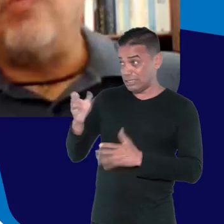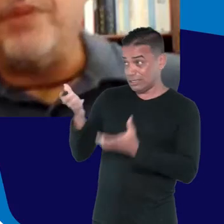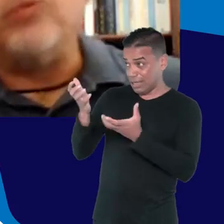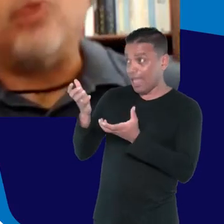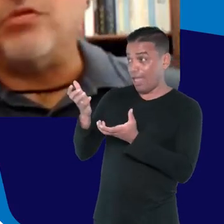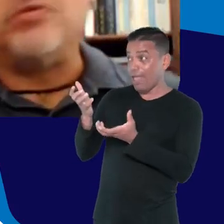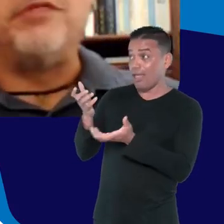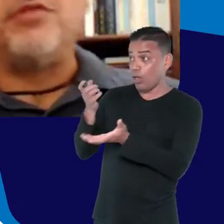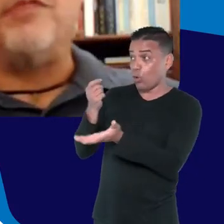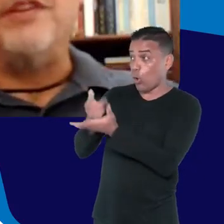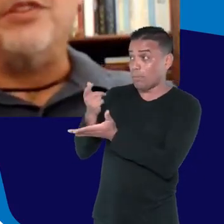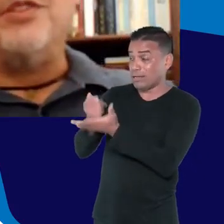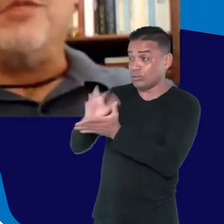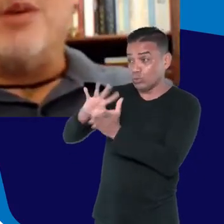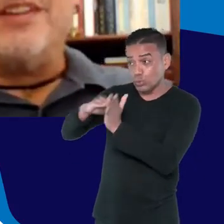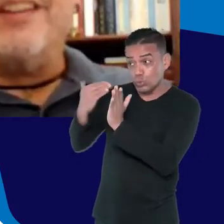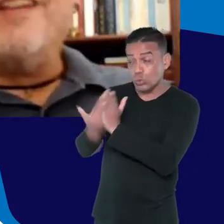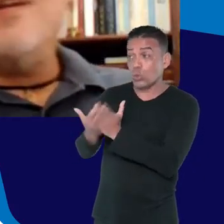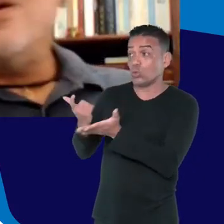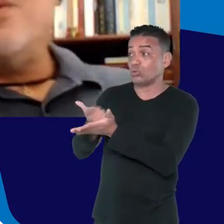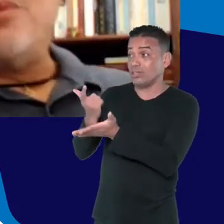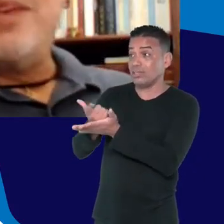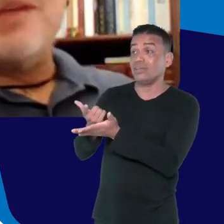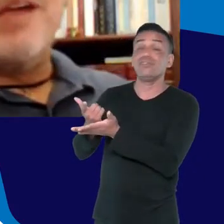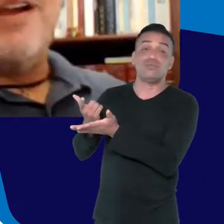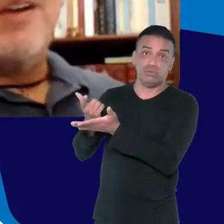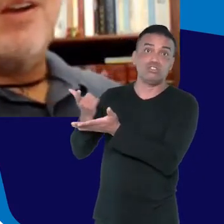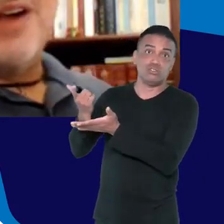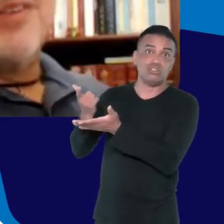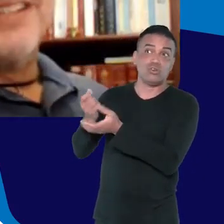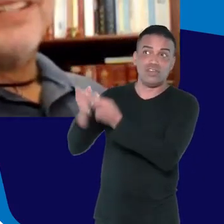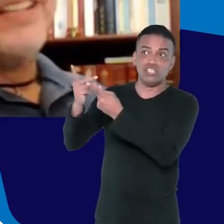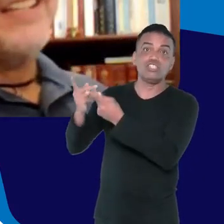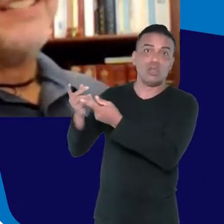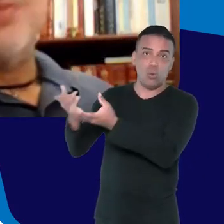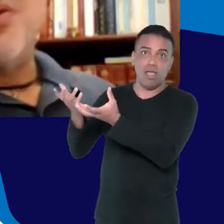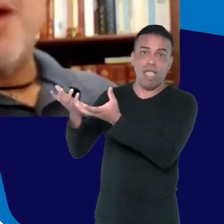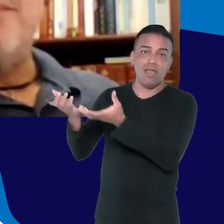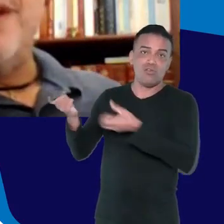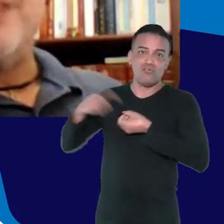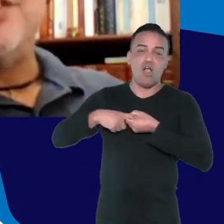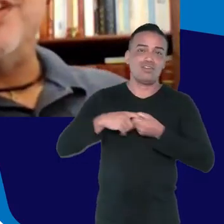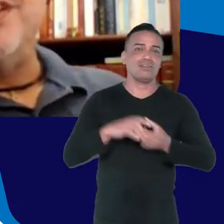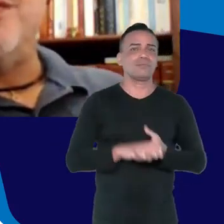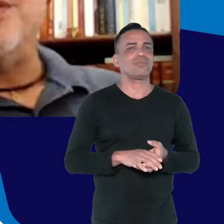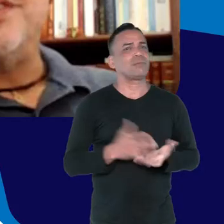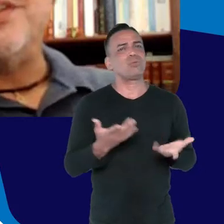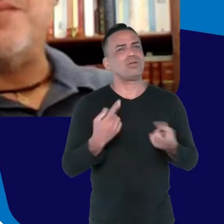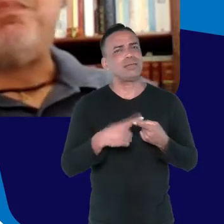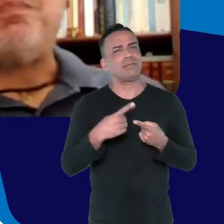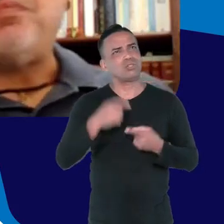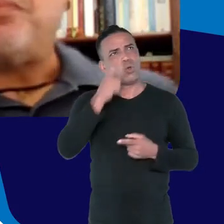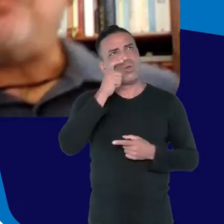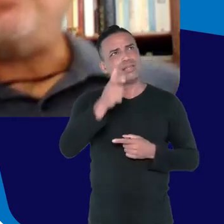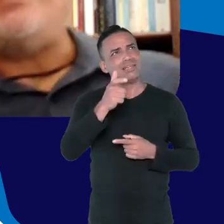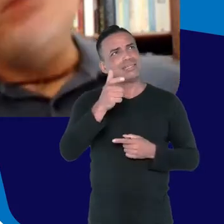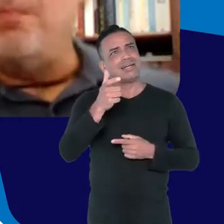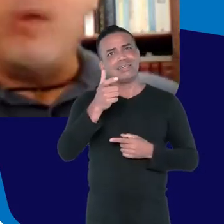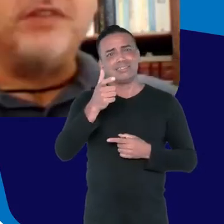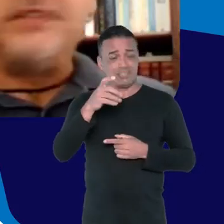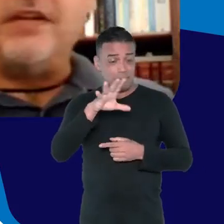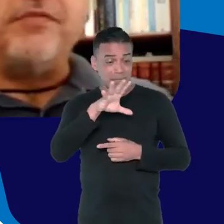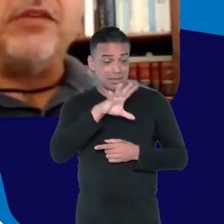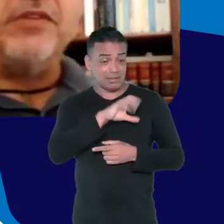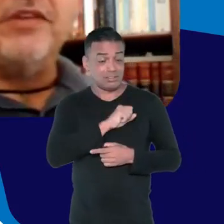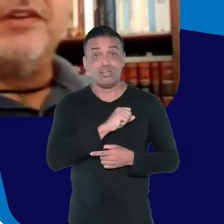eu estou comprando todos os livros que eu vendi de volta. Porque é uma coisa interessante, porque o amante de livros, né? Ele não